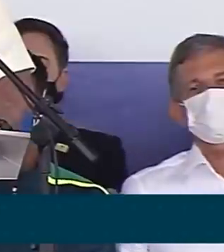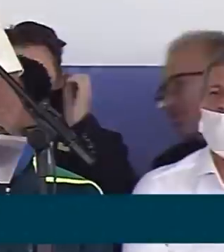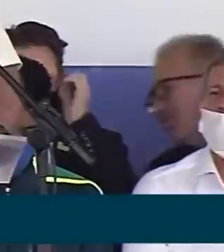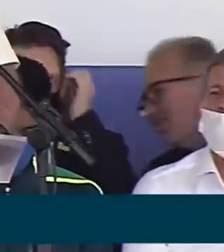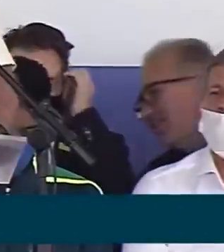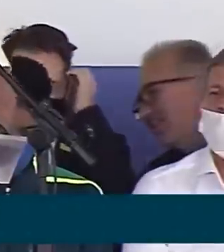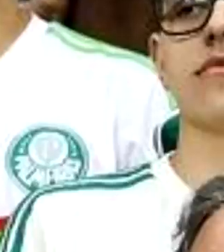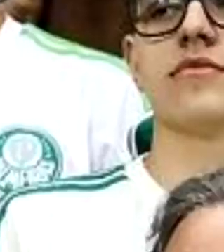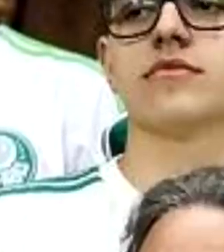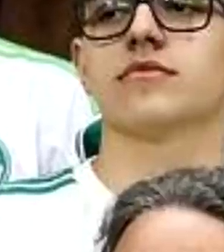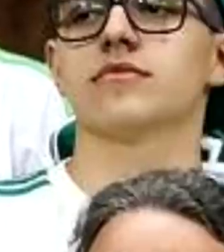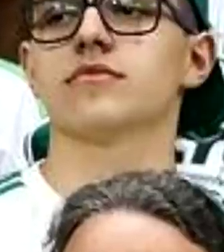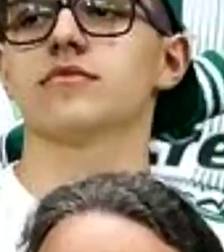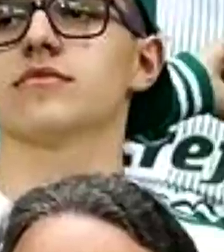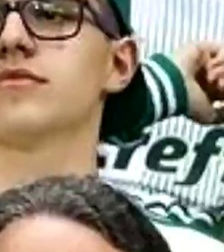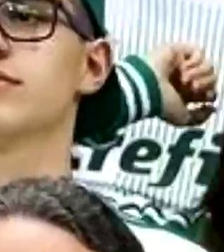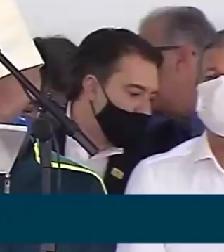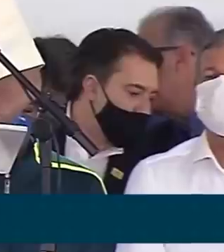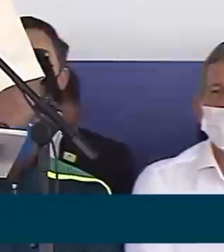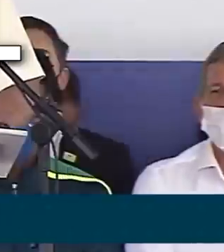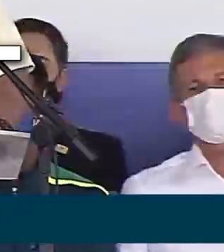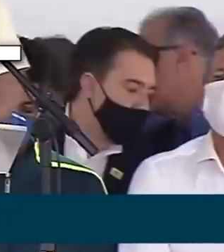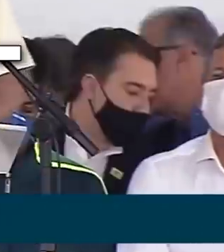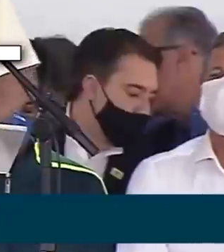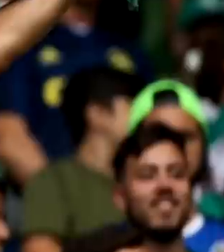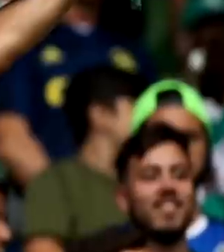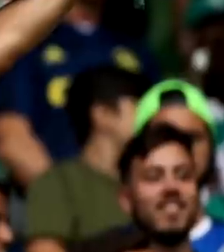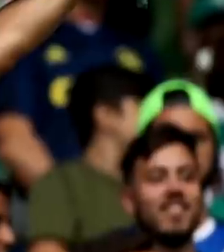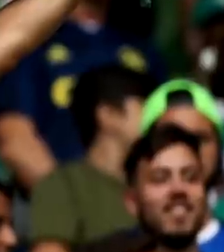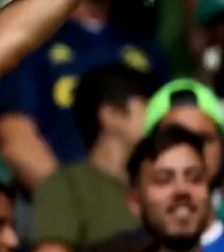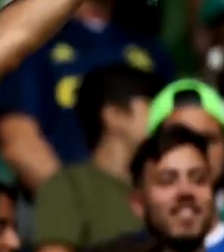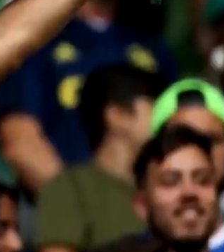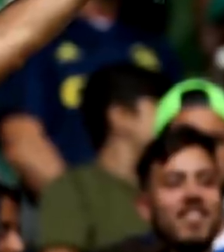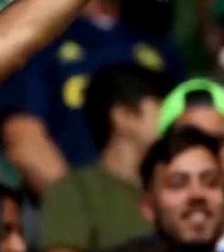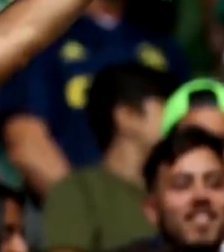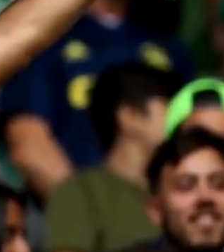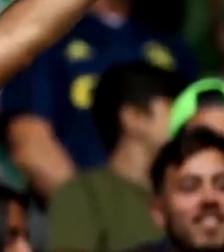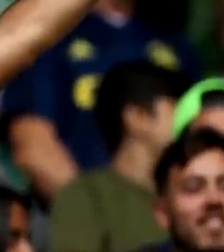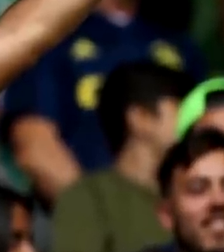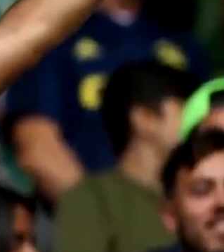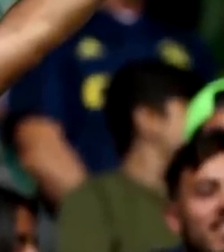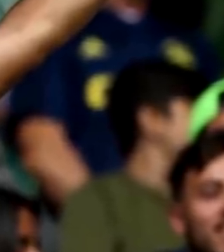multas. Mas eu tenho uma coisa que vocês não têm. Mundial.